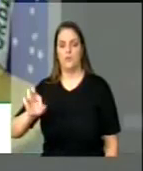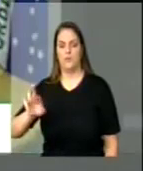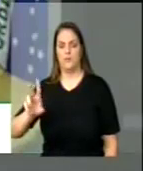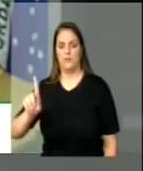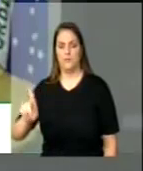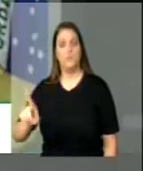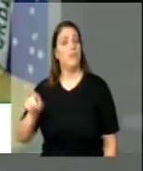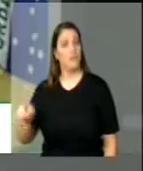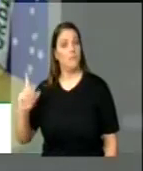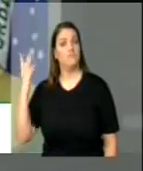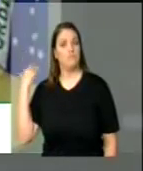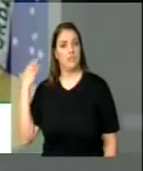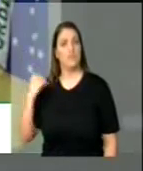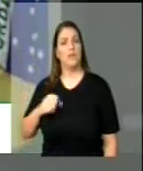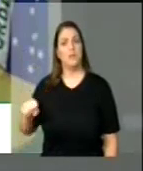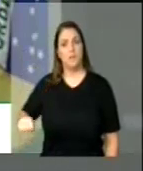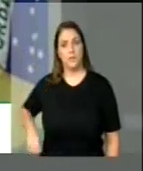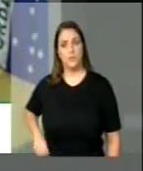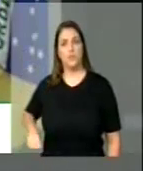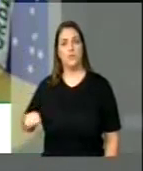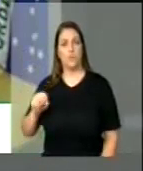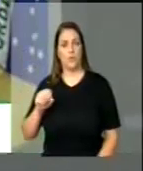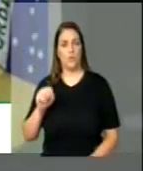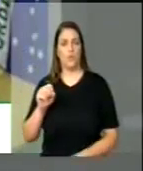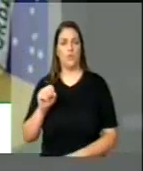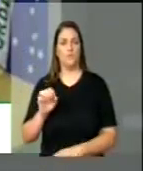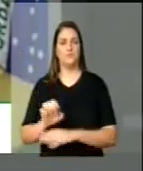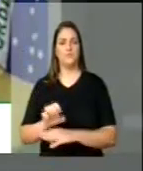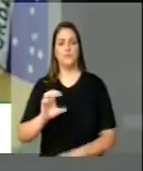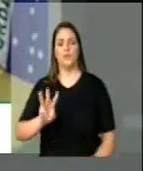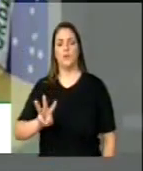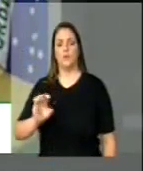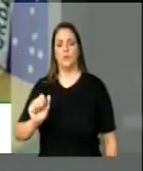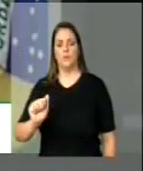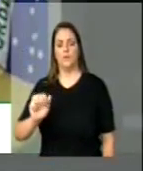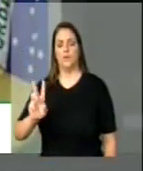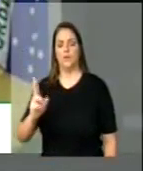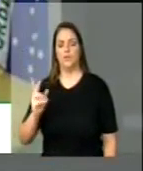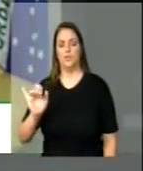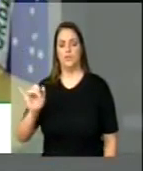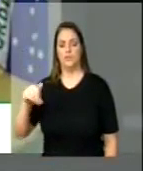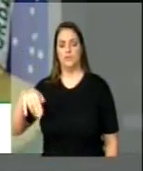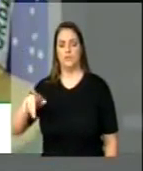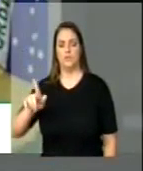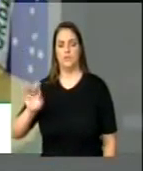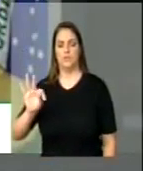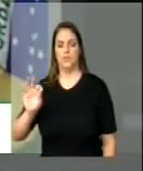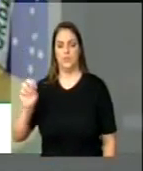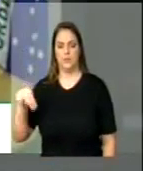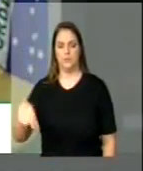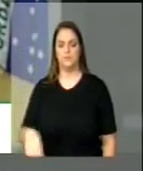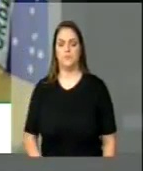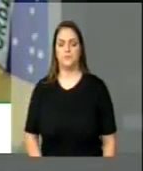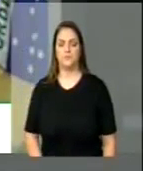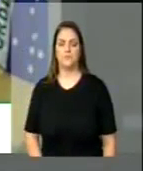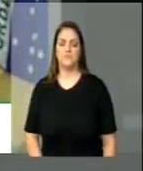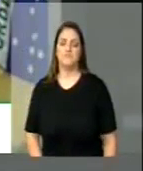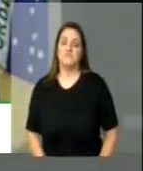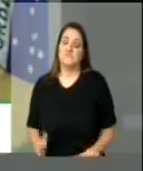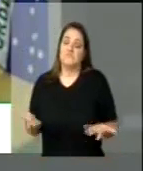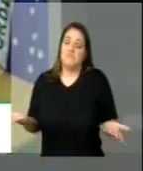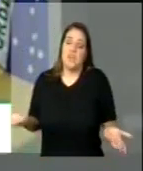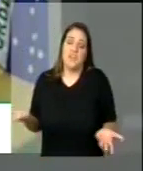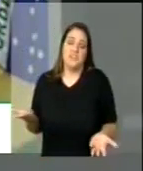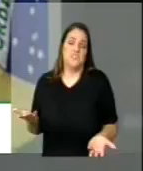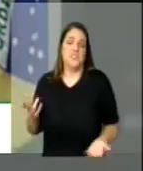de embaixador em Washington. Mas isso é só uma hipótese. Sua grande influência sobre os